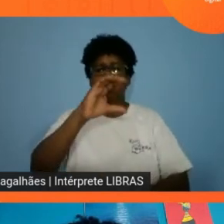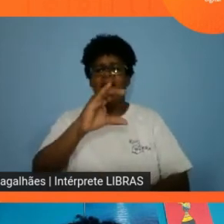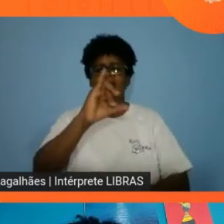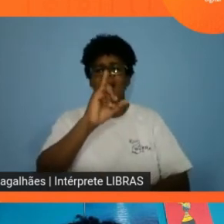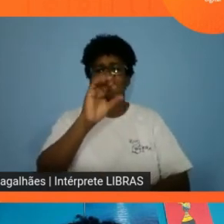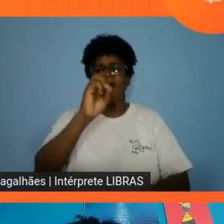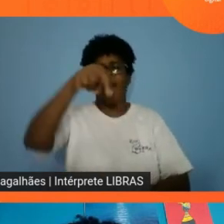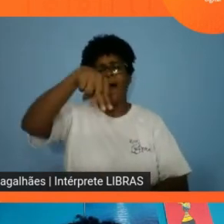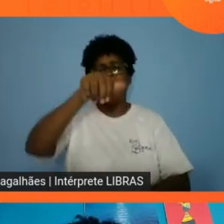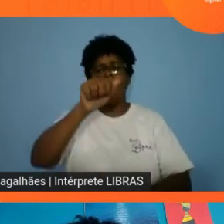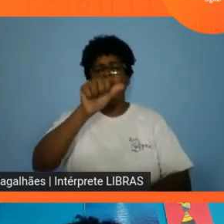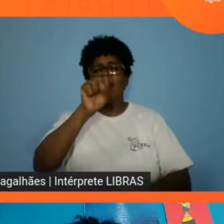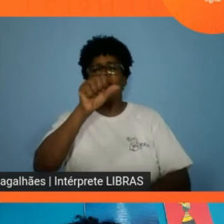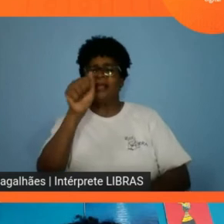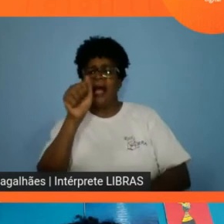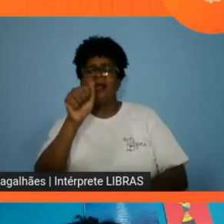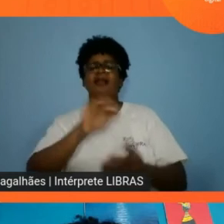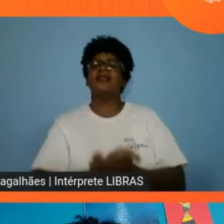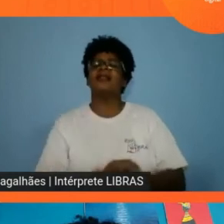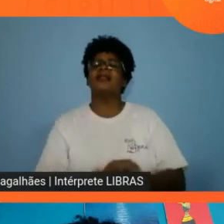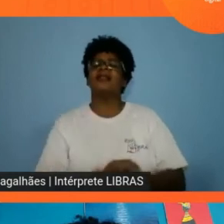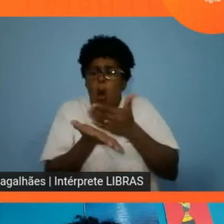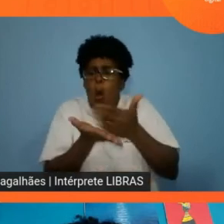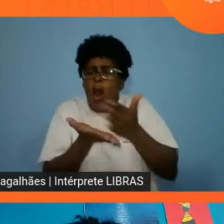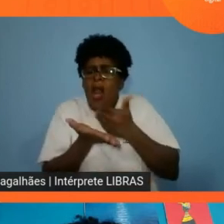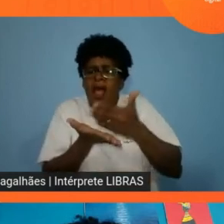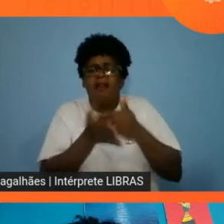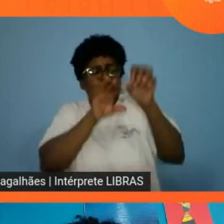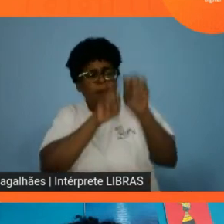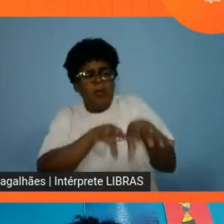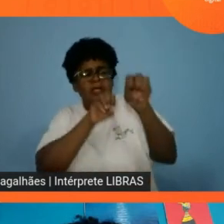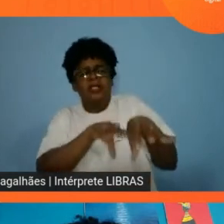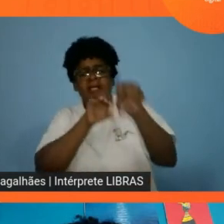aí de muitos ensinamentos e